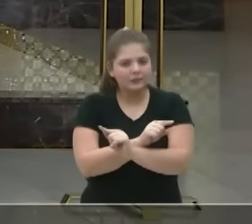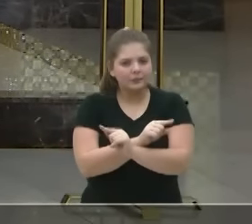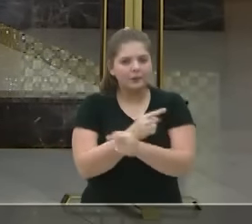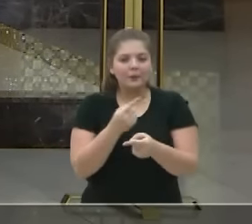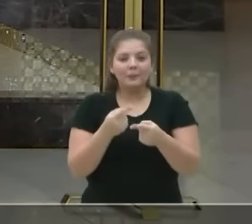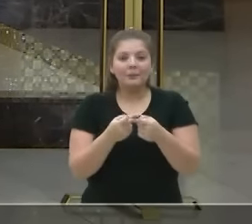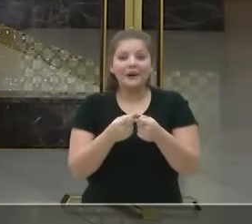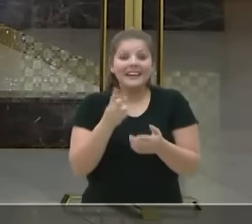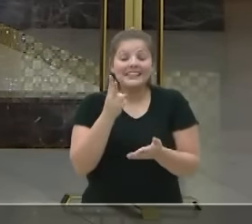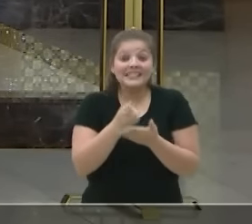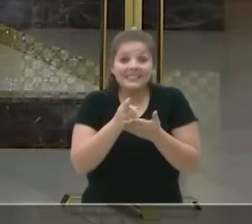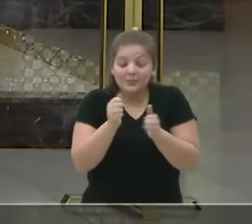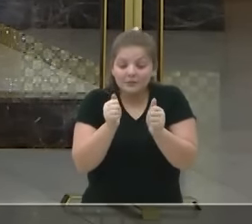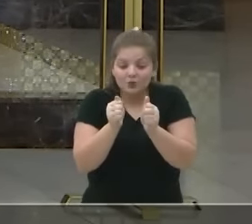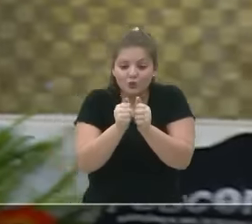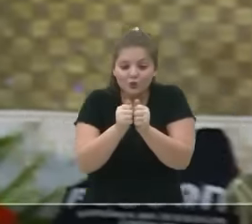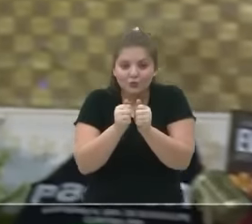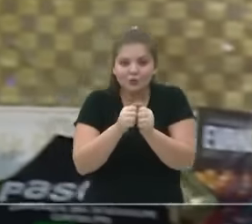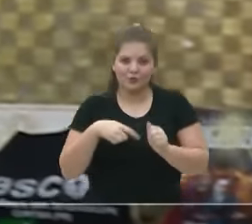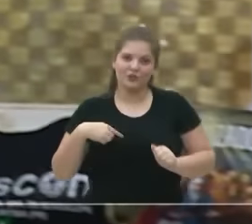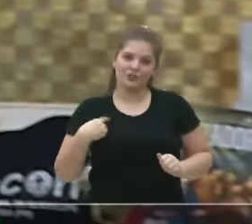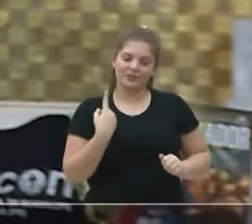porque Ele sempre está conosco.